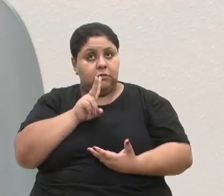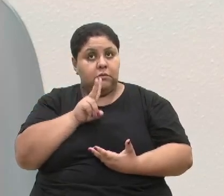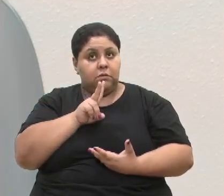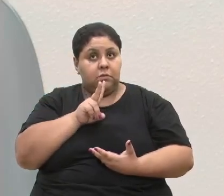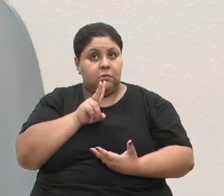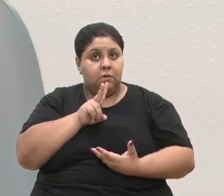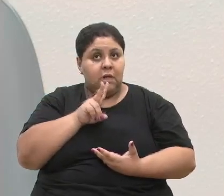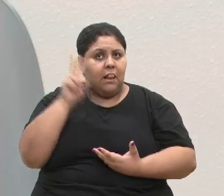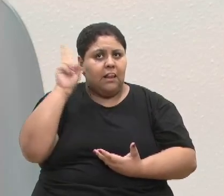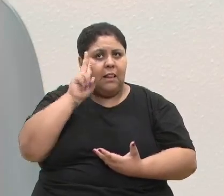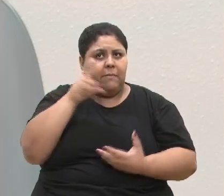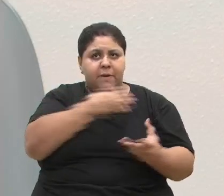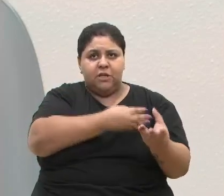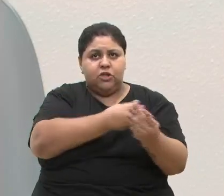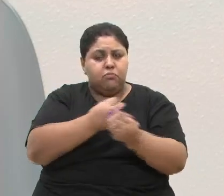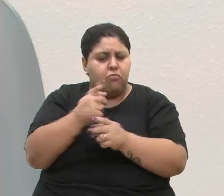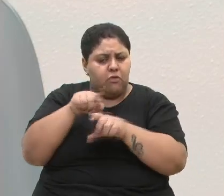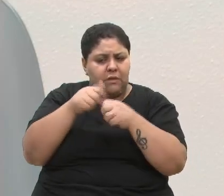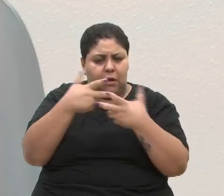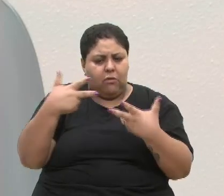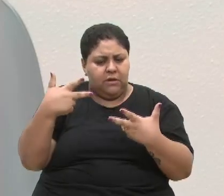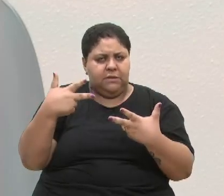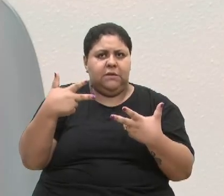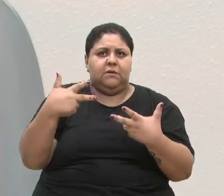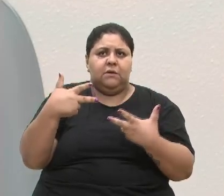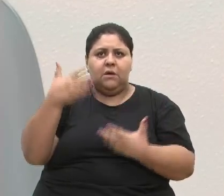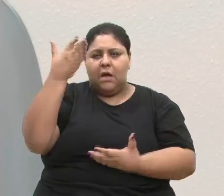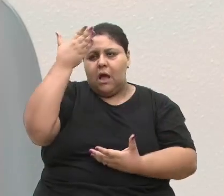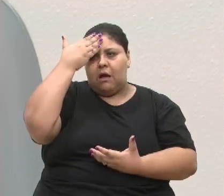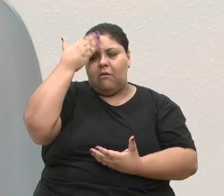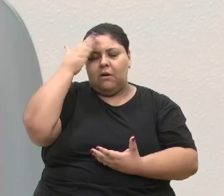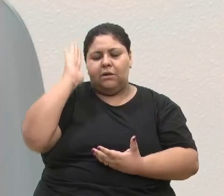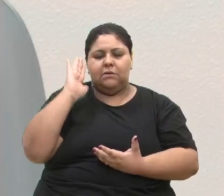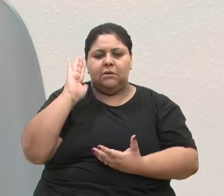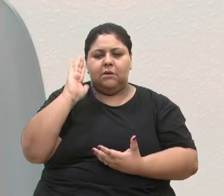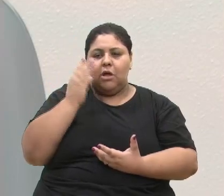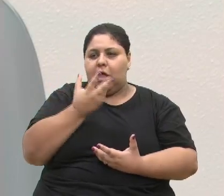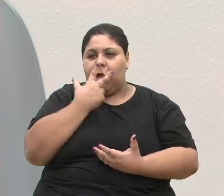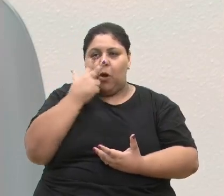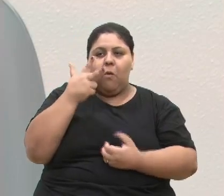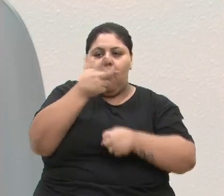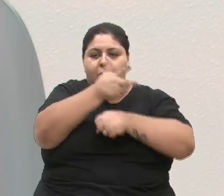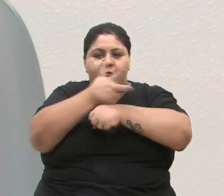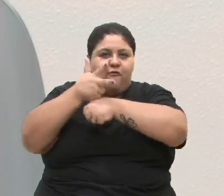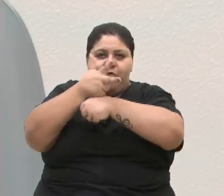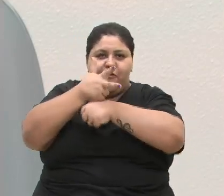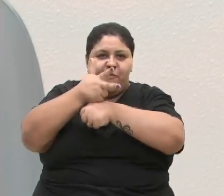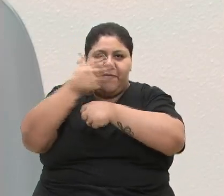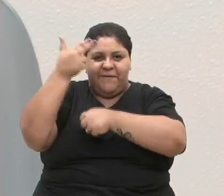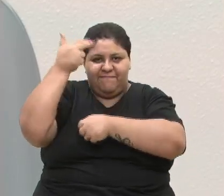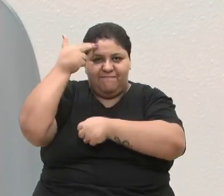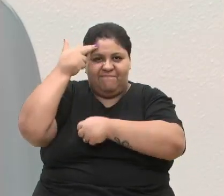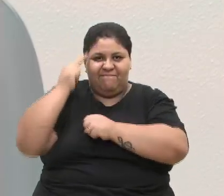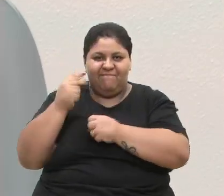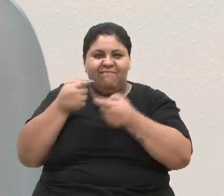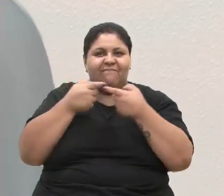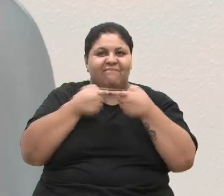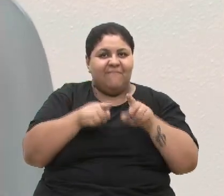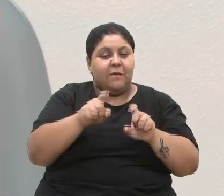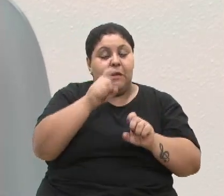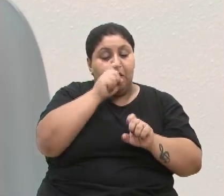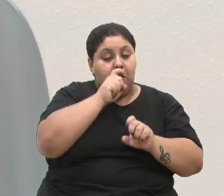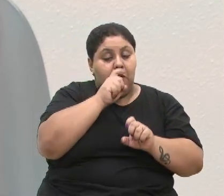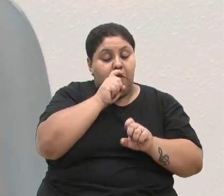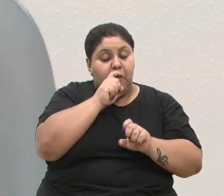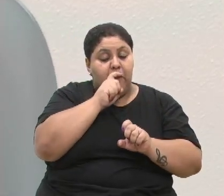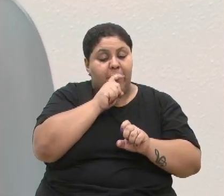pela cabeça. Passou um filme. Eu posso te dizer que sofri menos, mas o meu pai com certeza sofreu muito